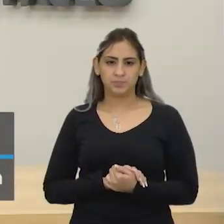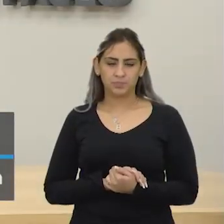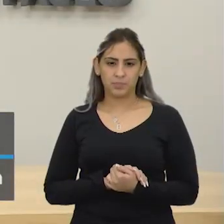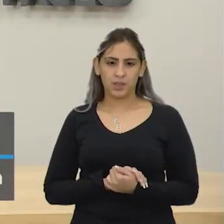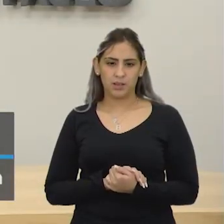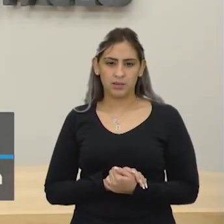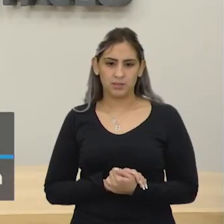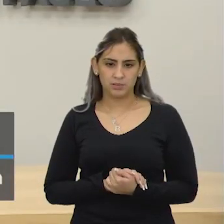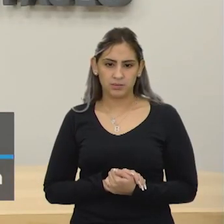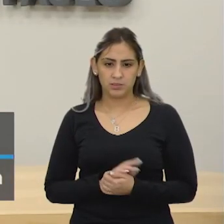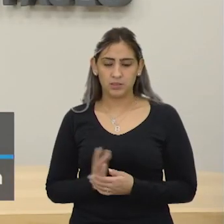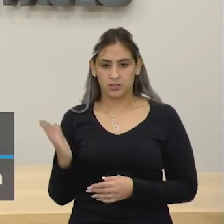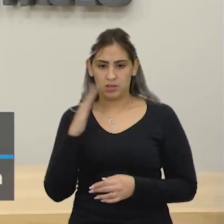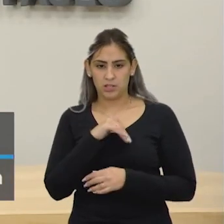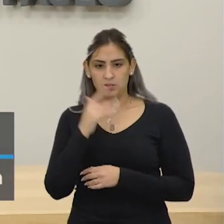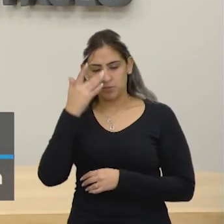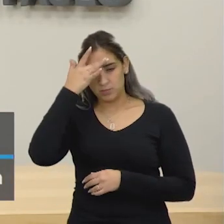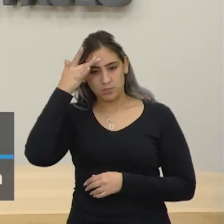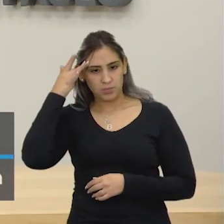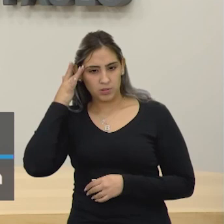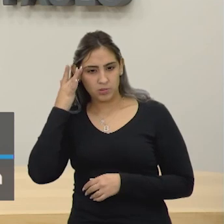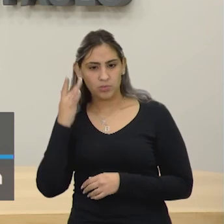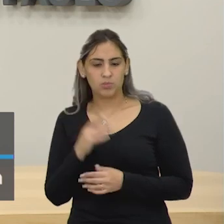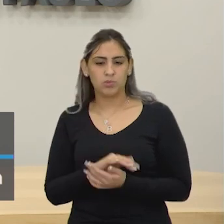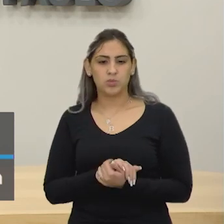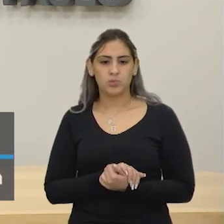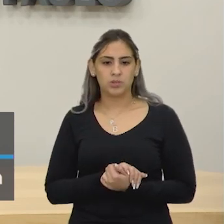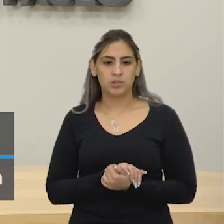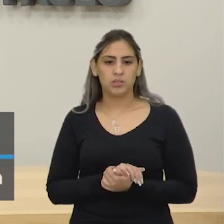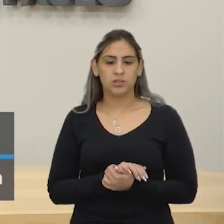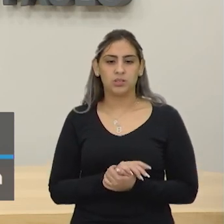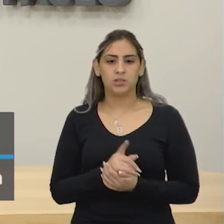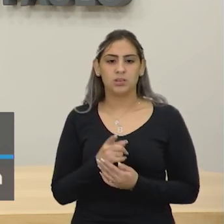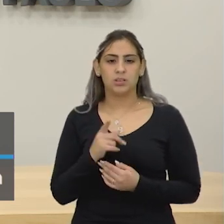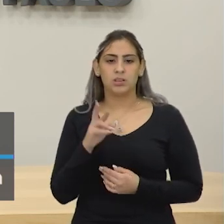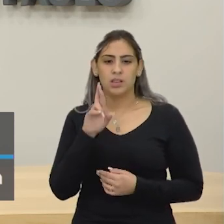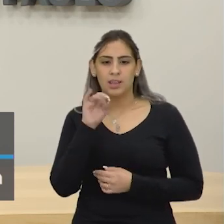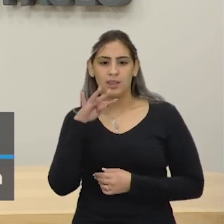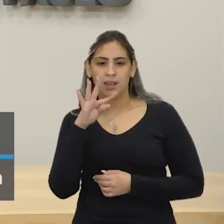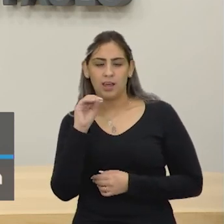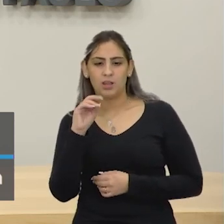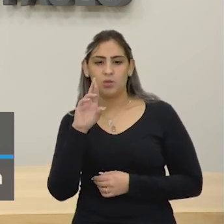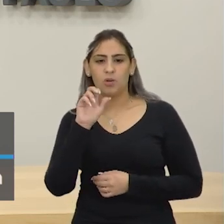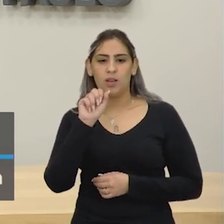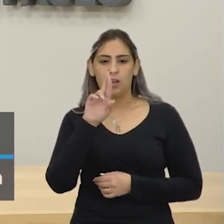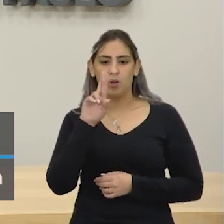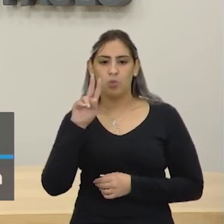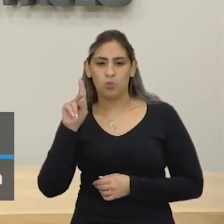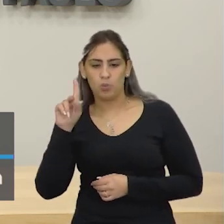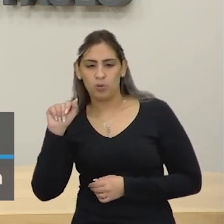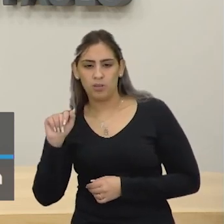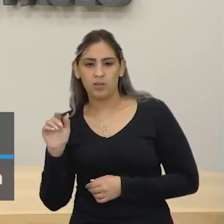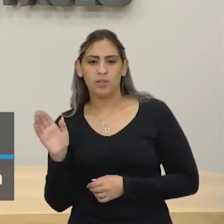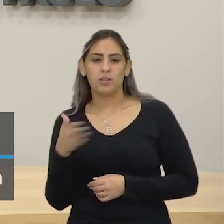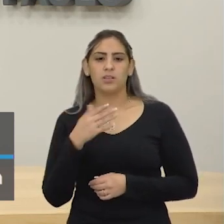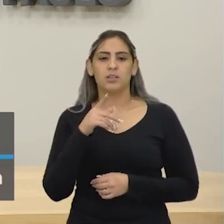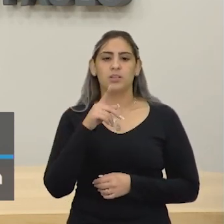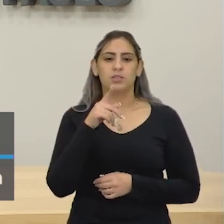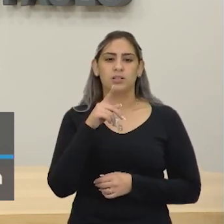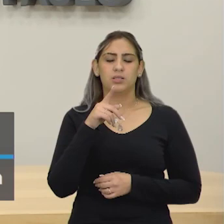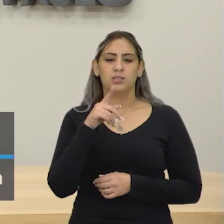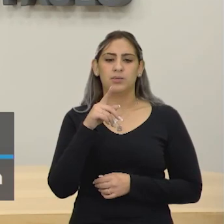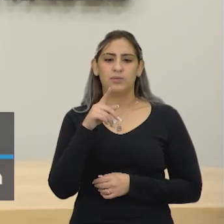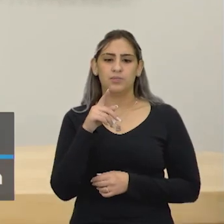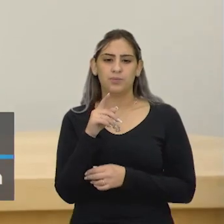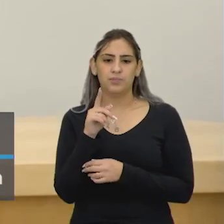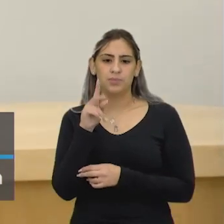está chegando aqui com a gente, a escola Renato de Arruda, o pessoal de Quadra São Paulo, a escola Vereador de José Lopes com a